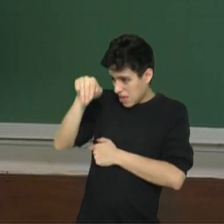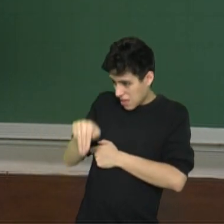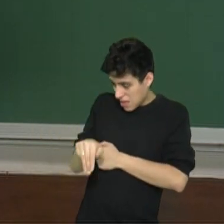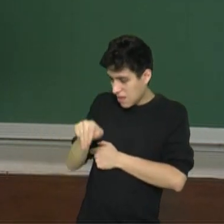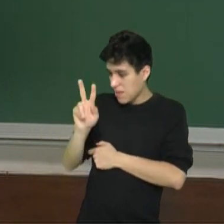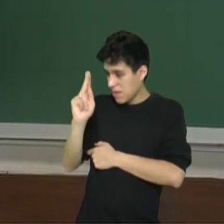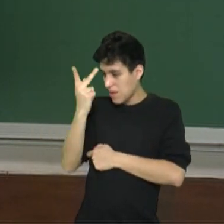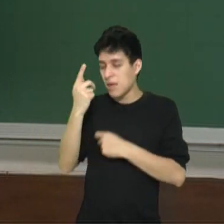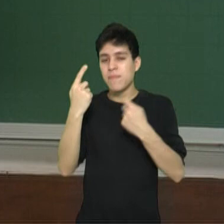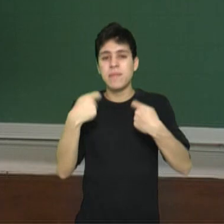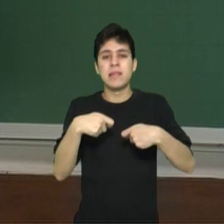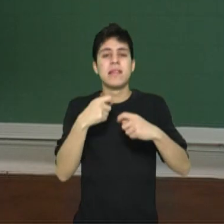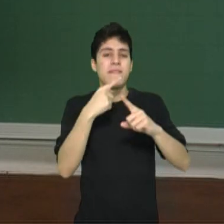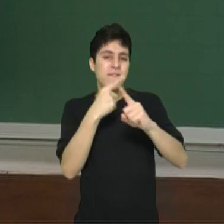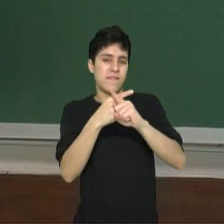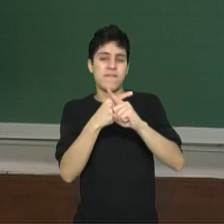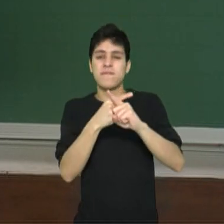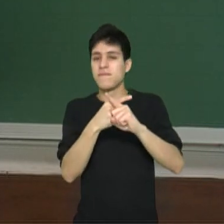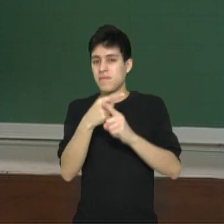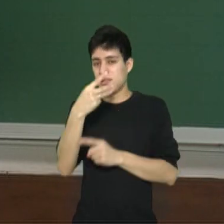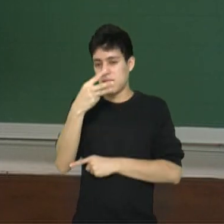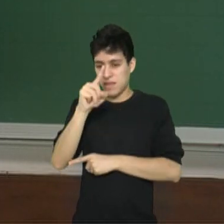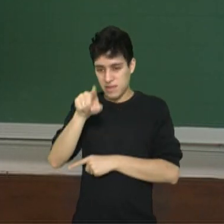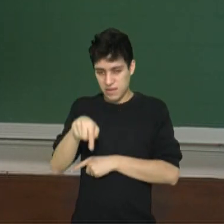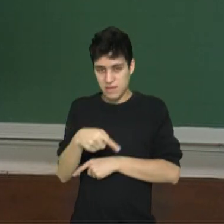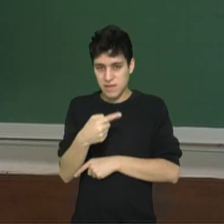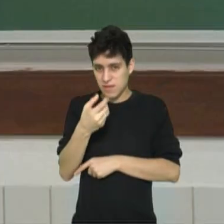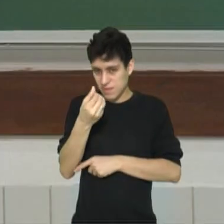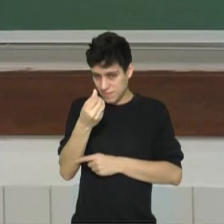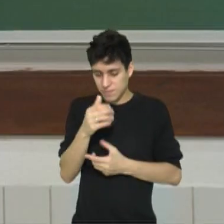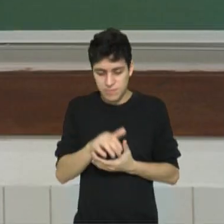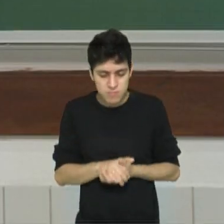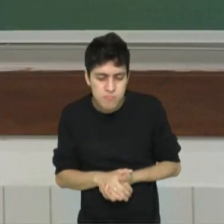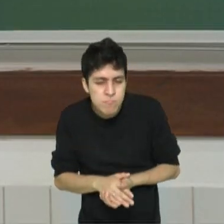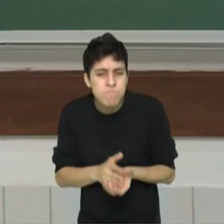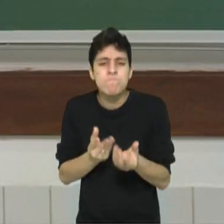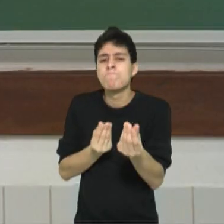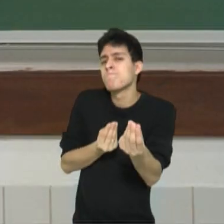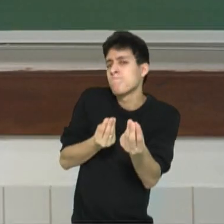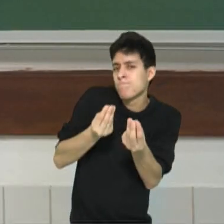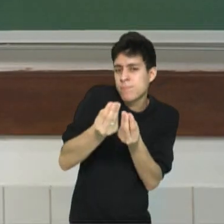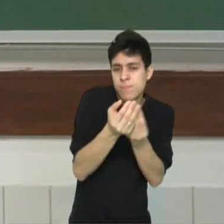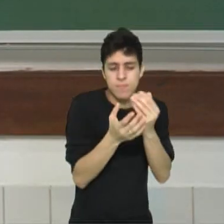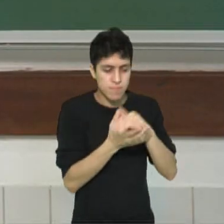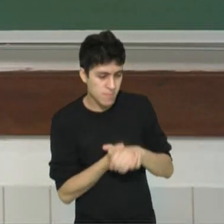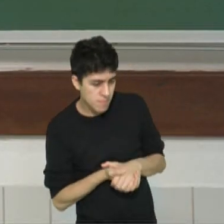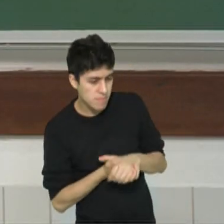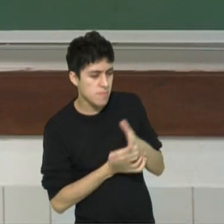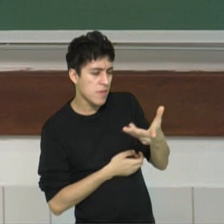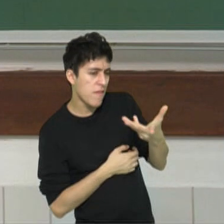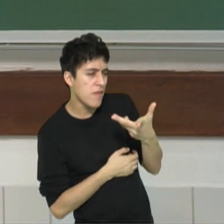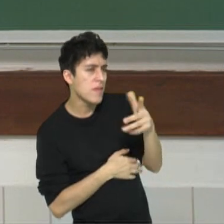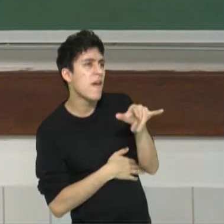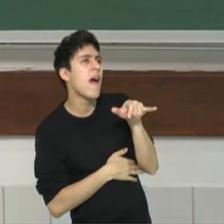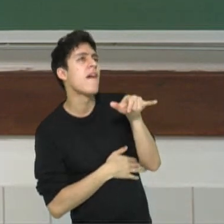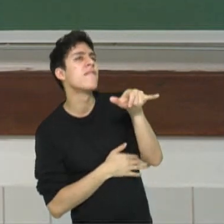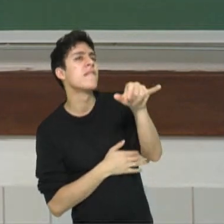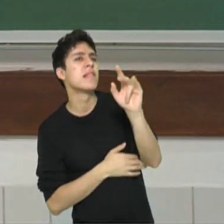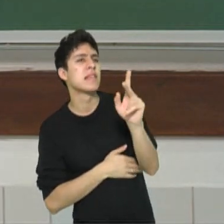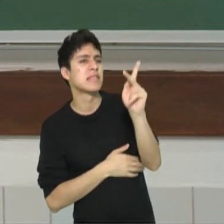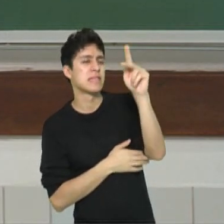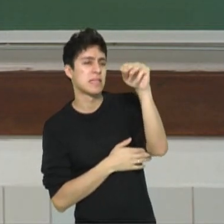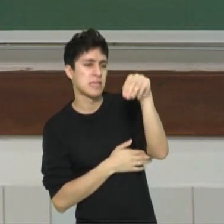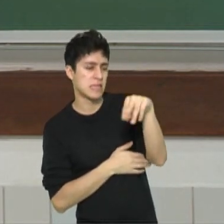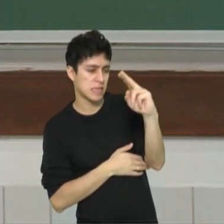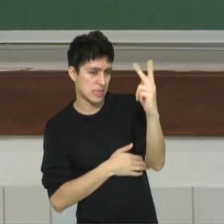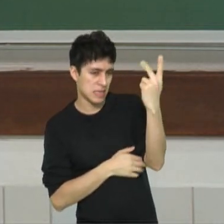vai multiplicar por 3,6. Tá, mas e se eu tenho a velocidade média de um avião em quilômetros